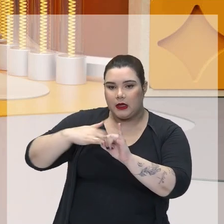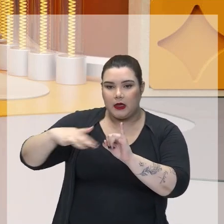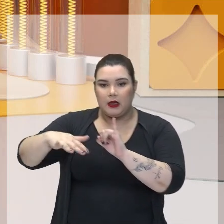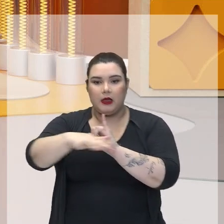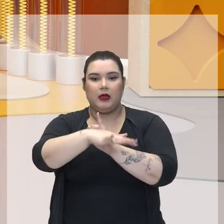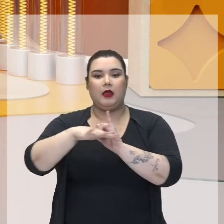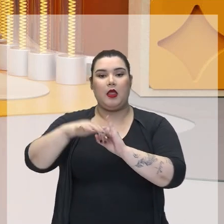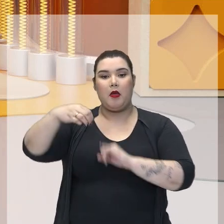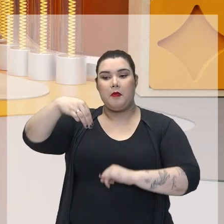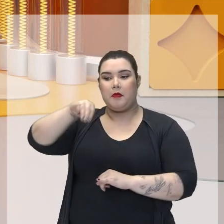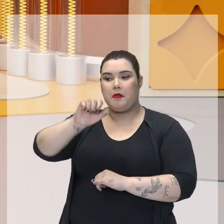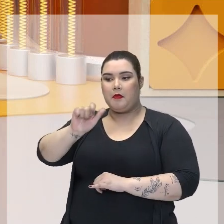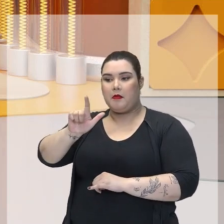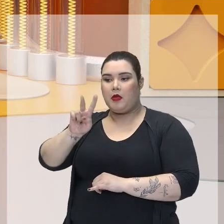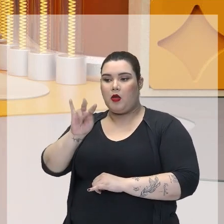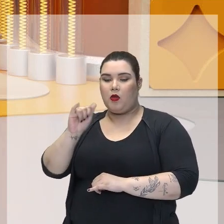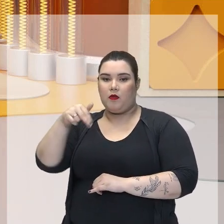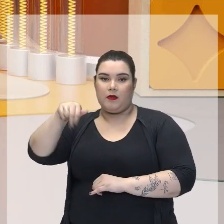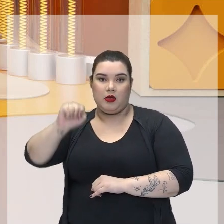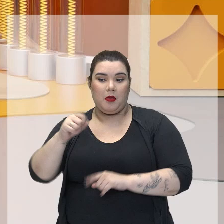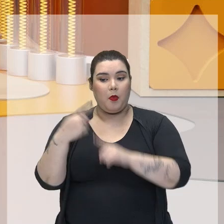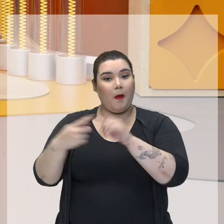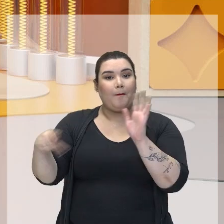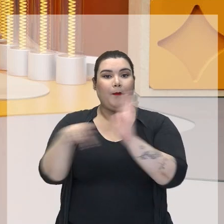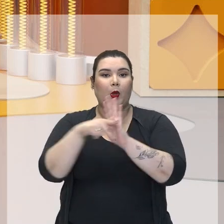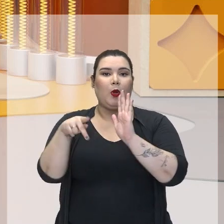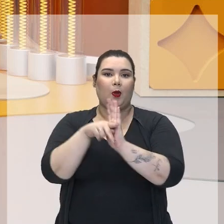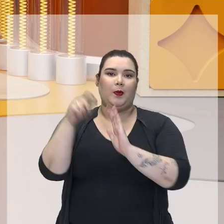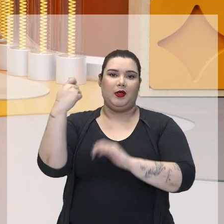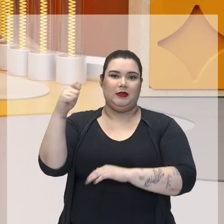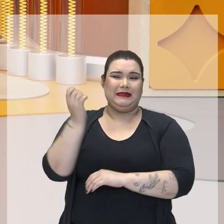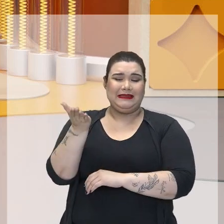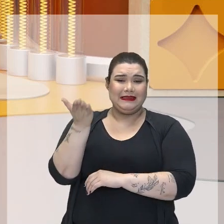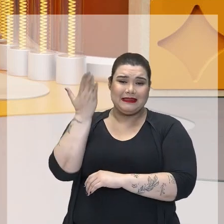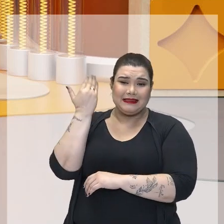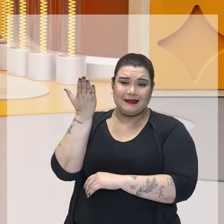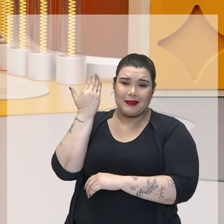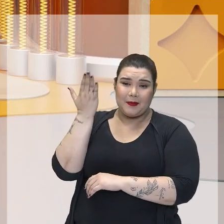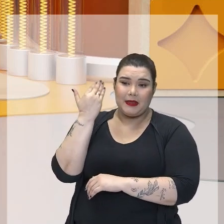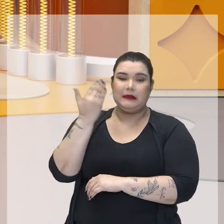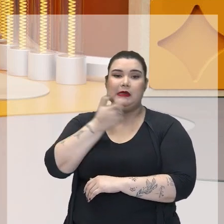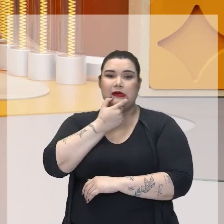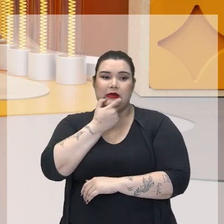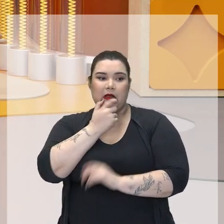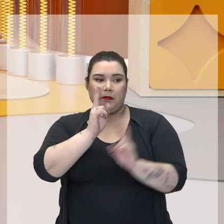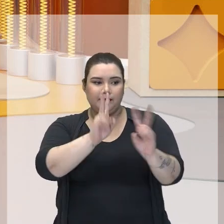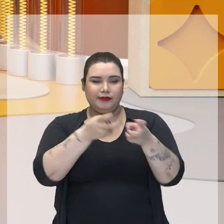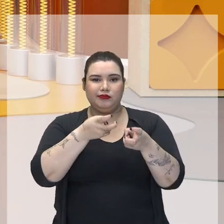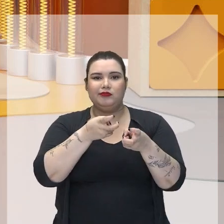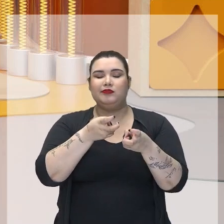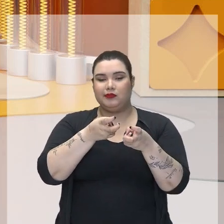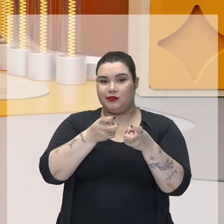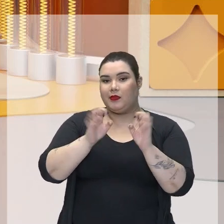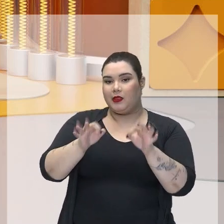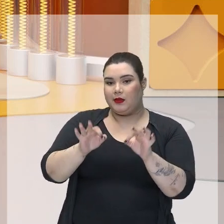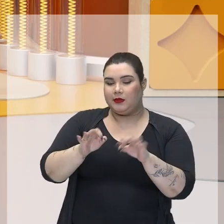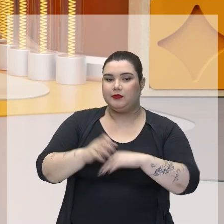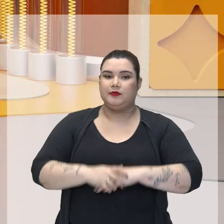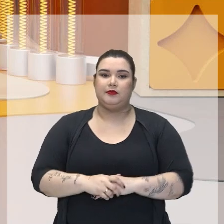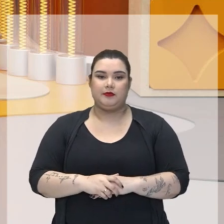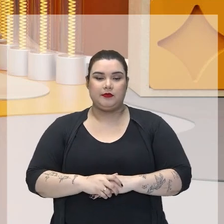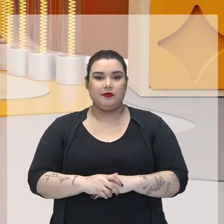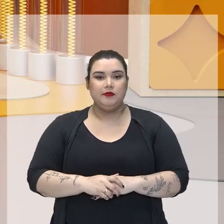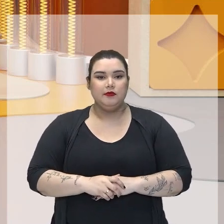Argentina quer de volta esse território que é há muito tempo de posse da Inglaterra, né, do Reino Unido. E aí é uma disputa de território,